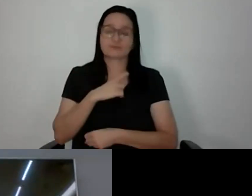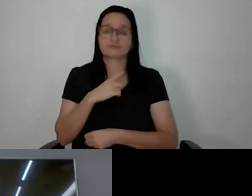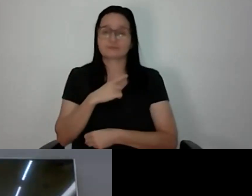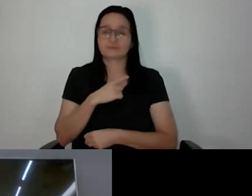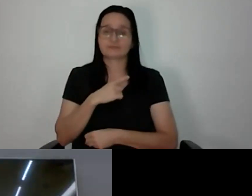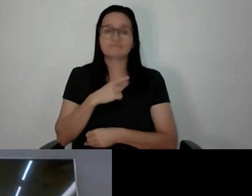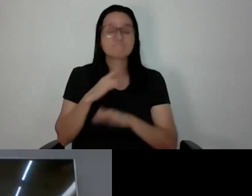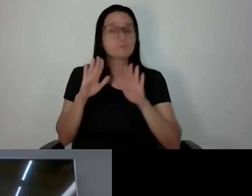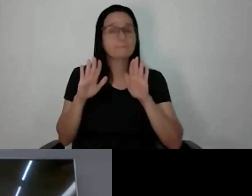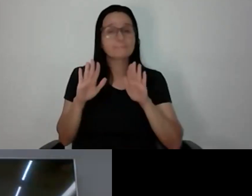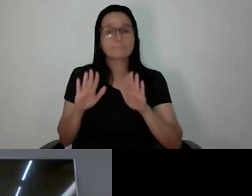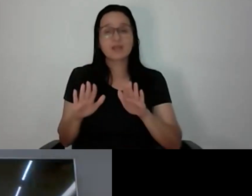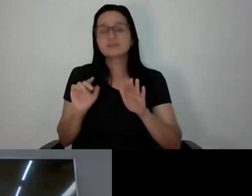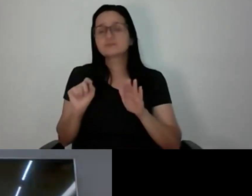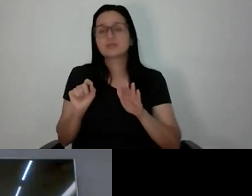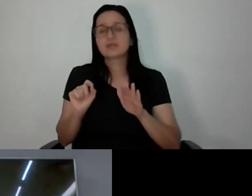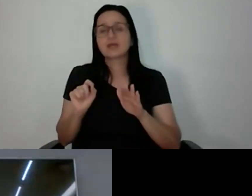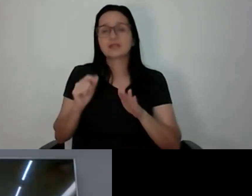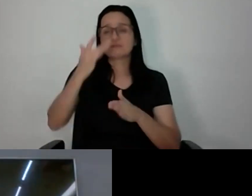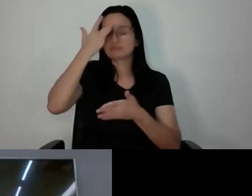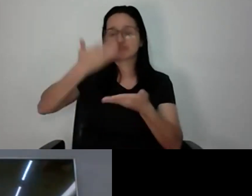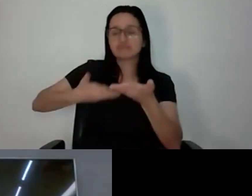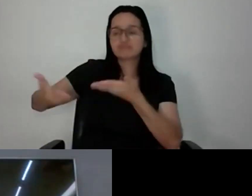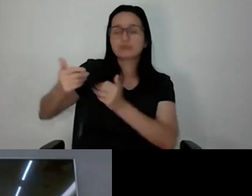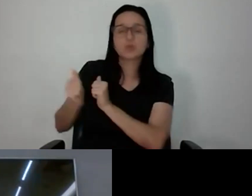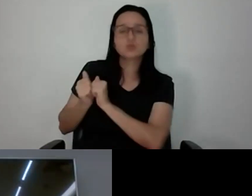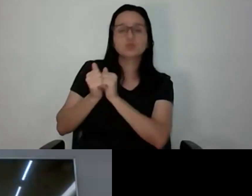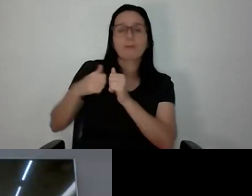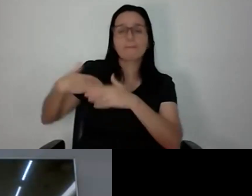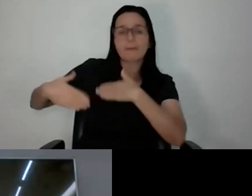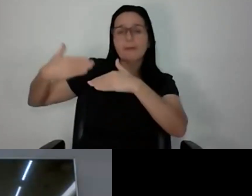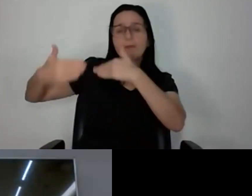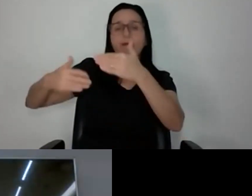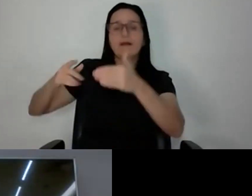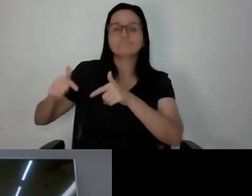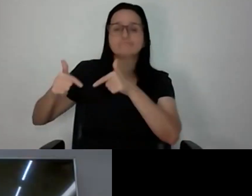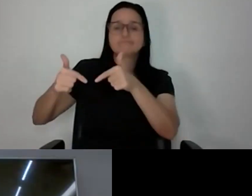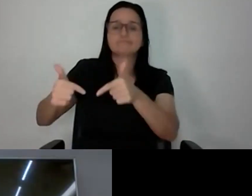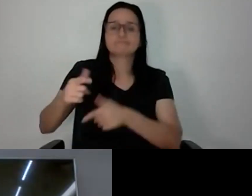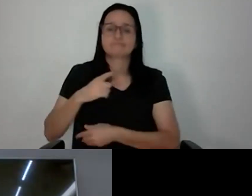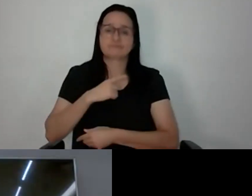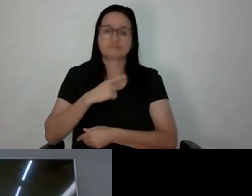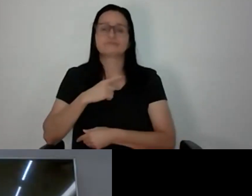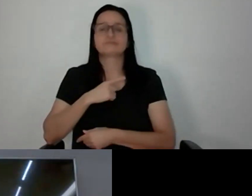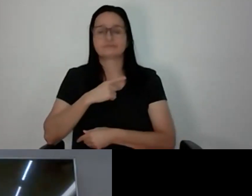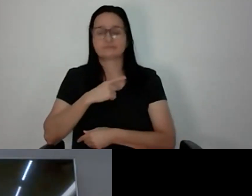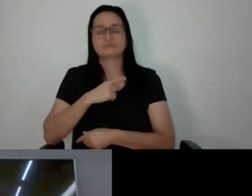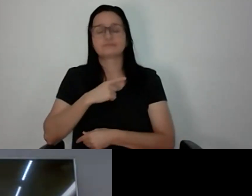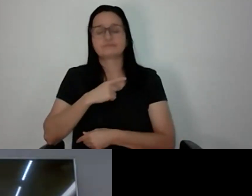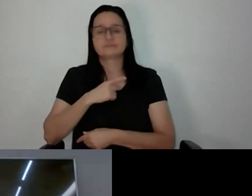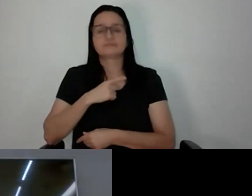Então, estar com alguém que seja criativo, dinâmico, proativo, isso que num